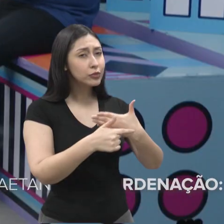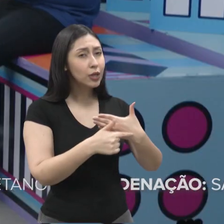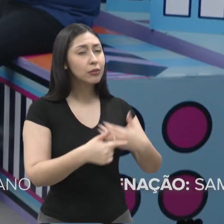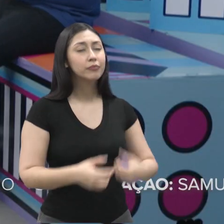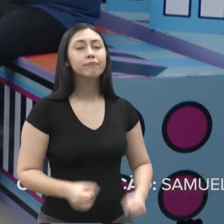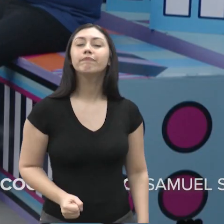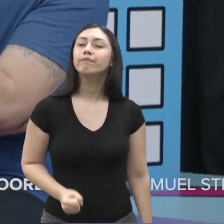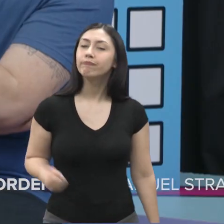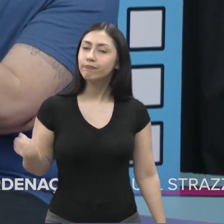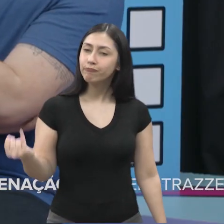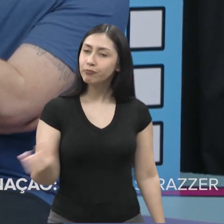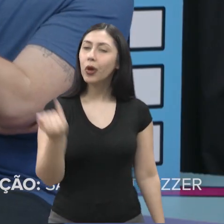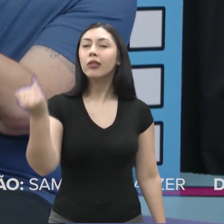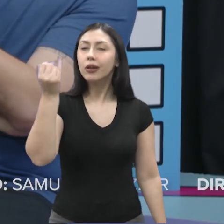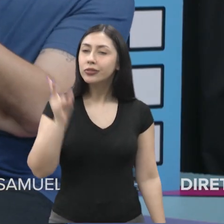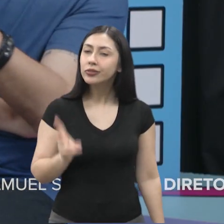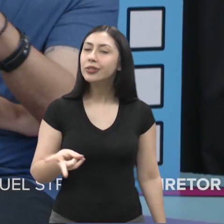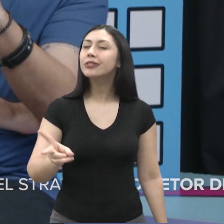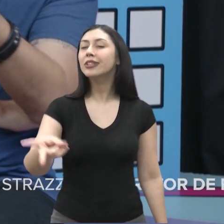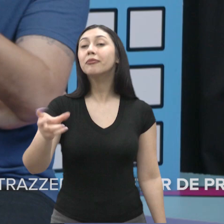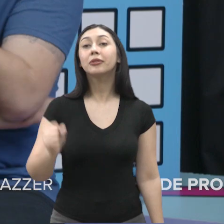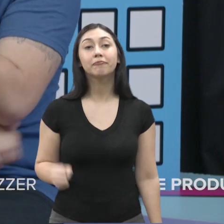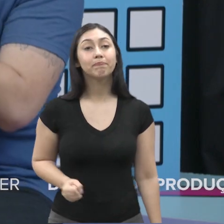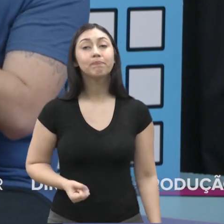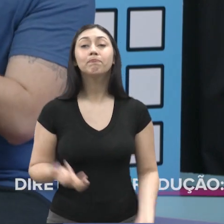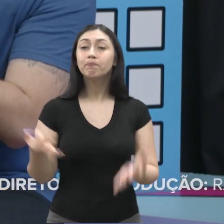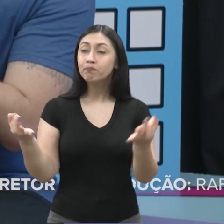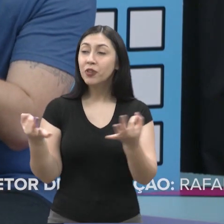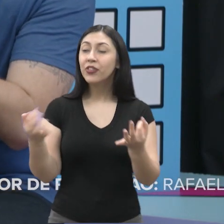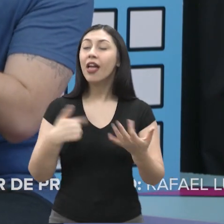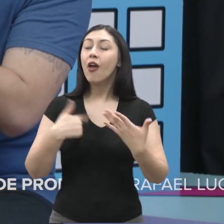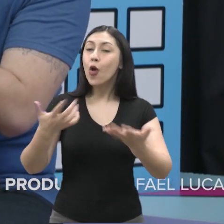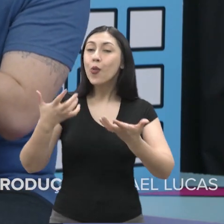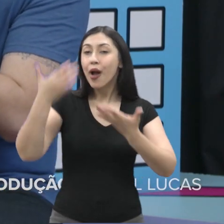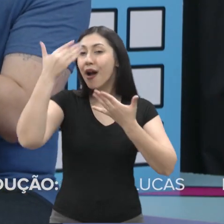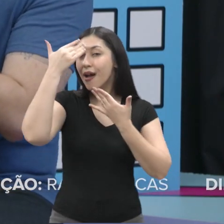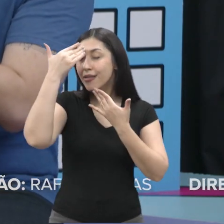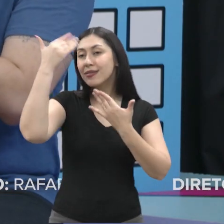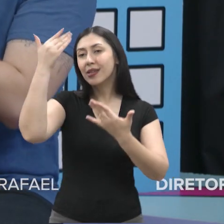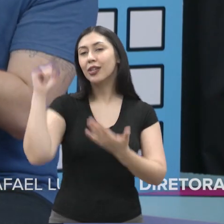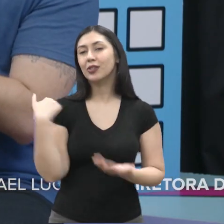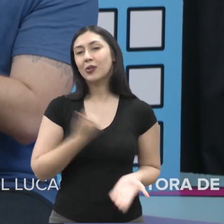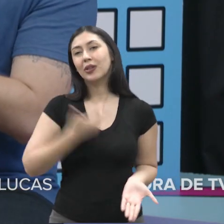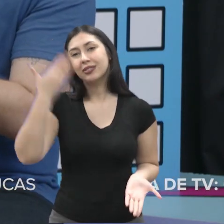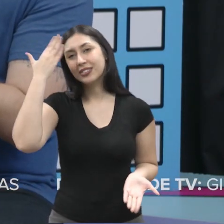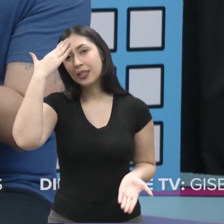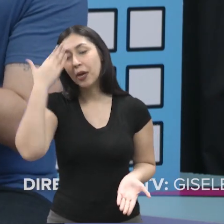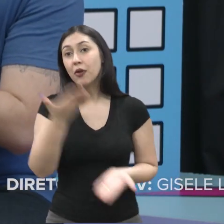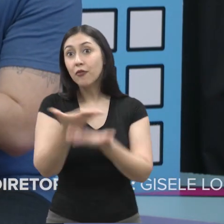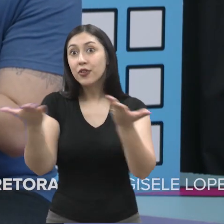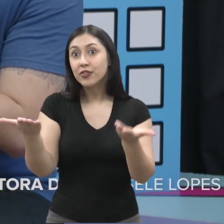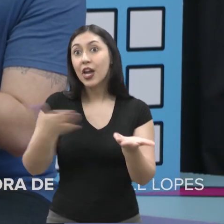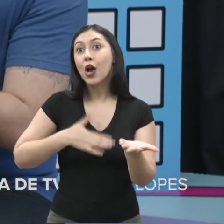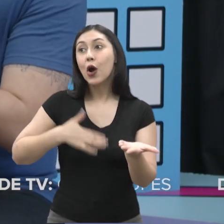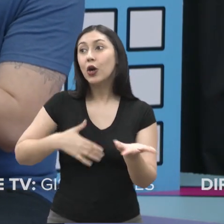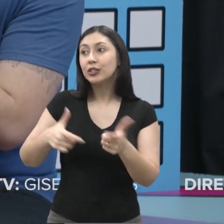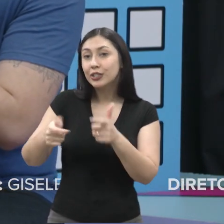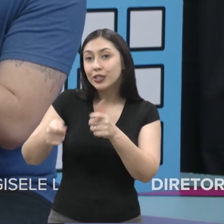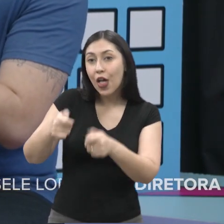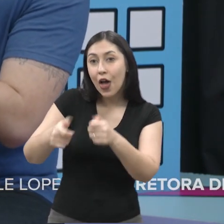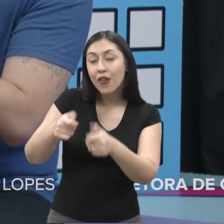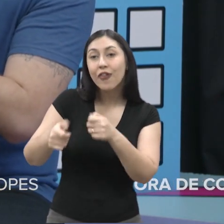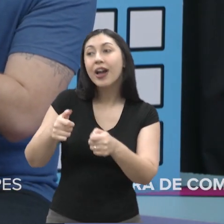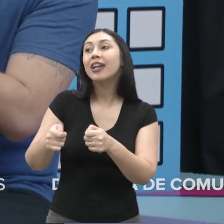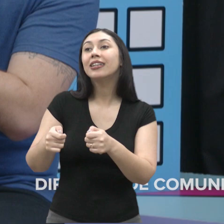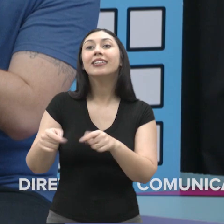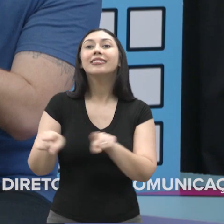Bom demais, importante em todas as idades. Perfeito. Eu gostaria de agradecer. A gente já sabe que você é um amante dos videogames e agora conhece André.